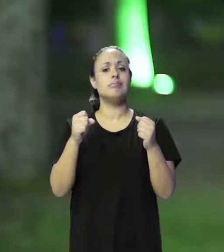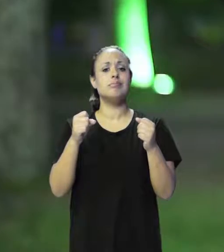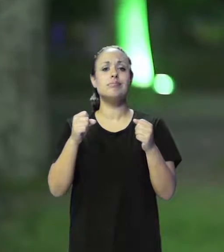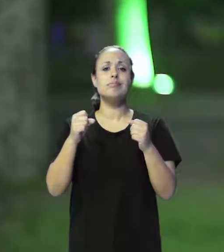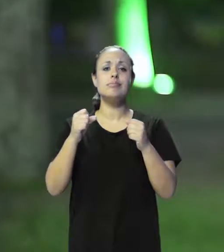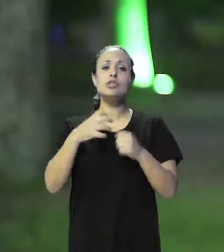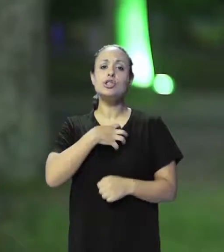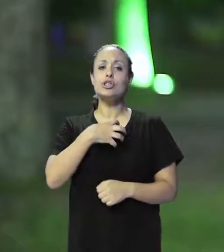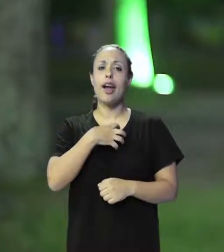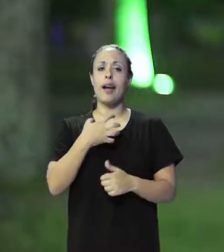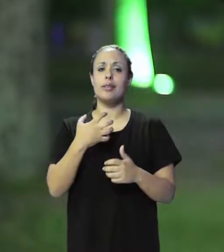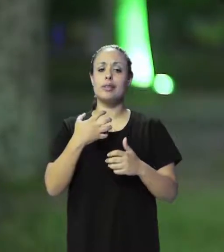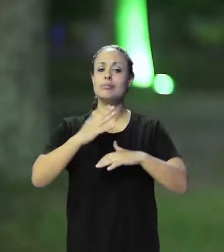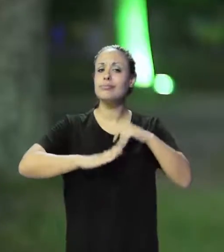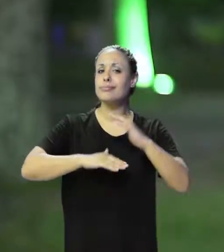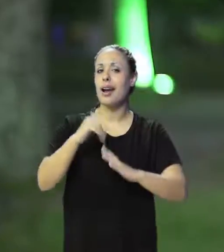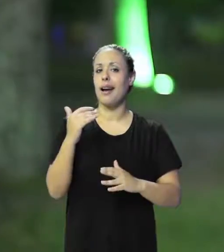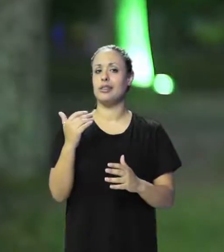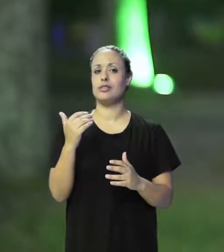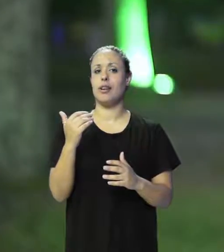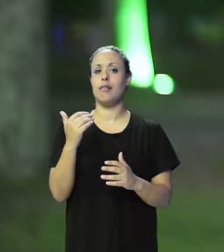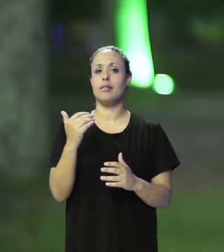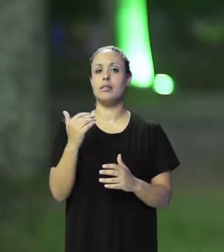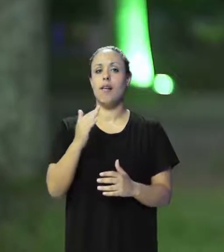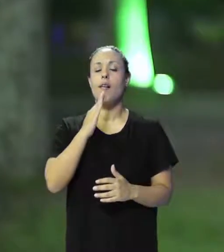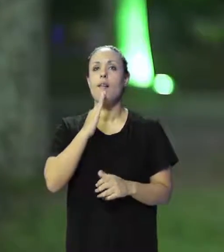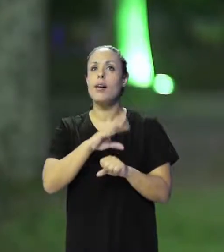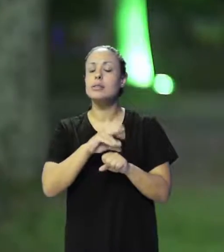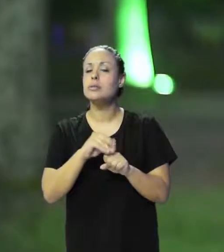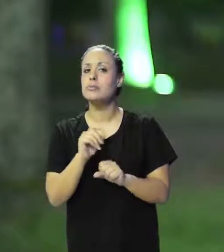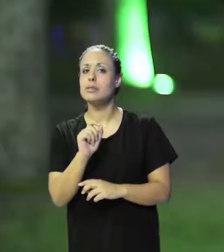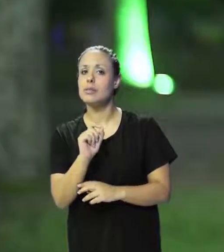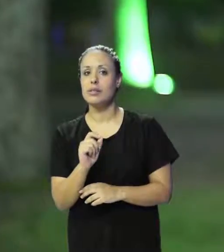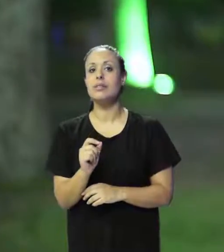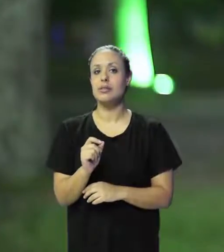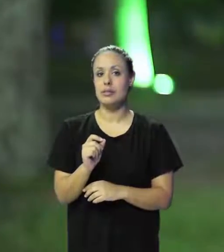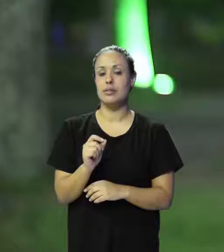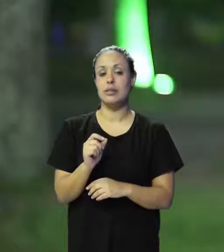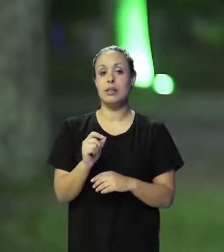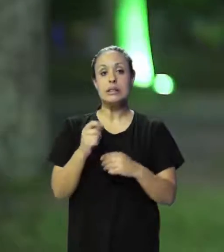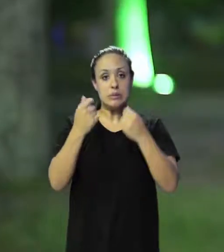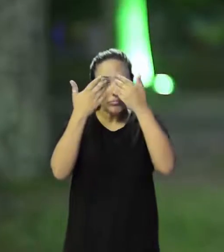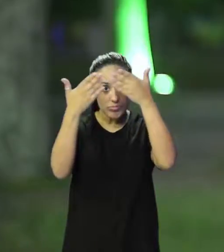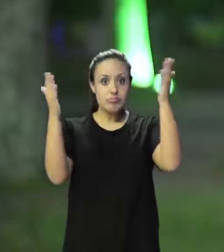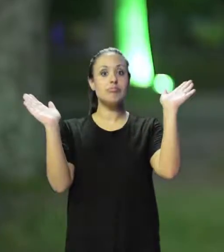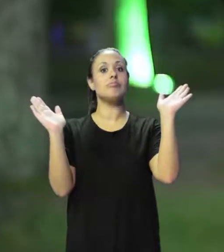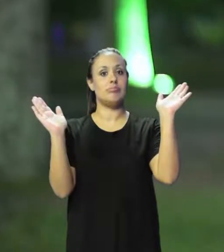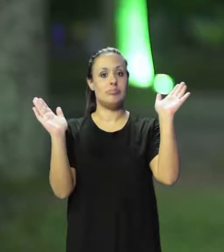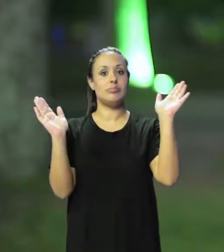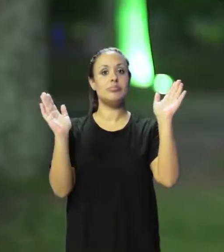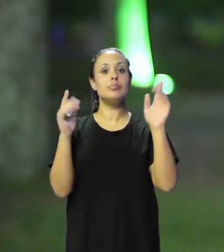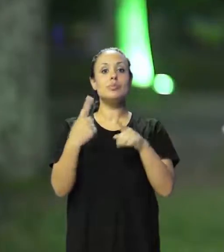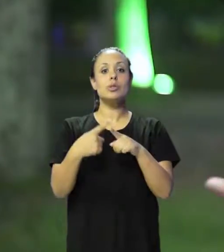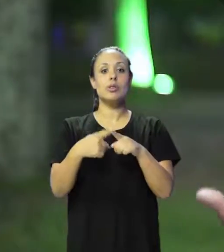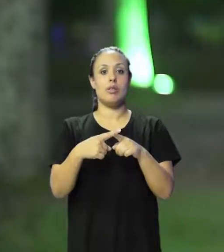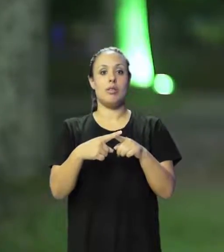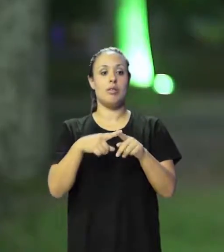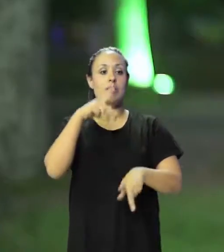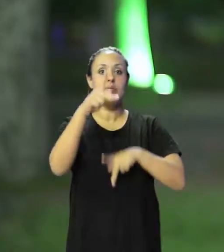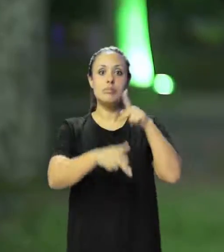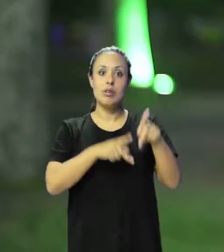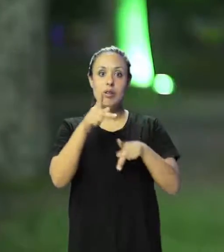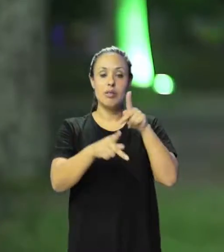do pensamento, do saber, do fazer psicológico, ela passa por se reconhecer também